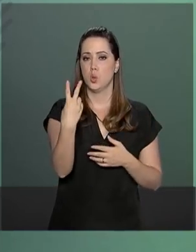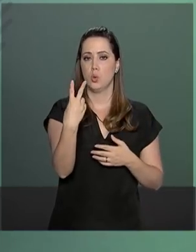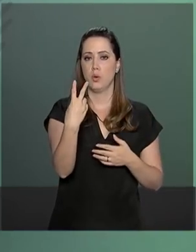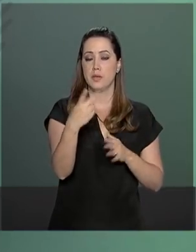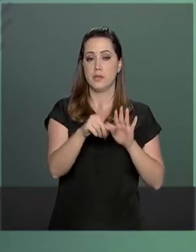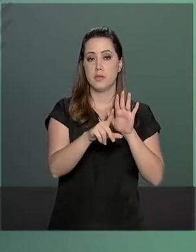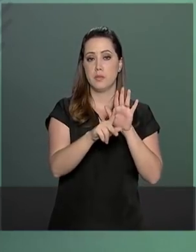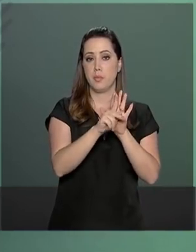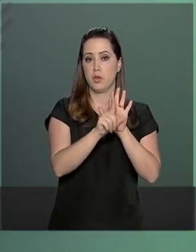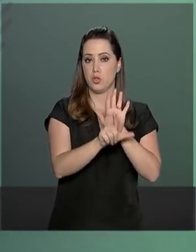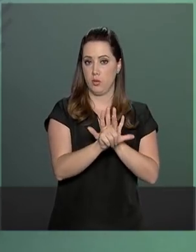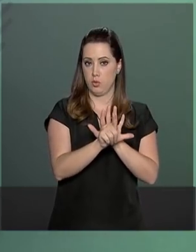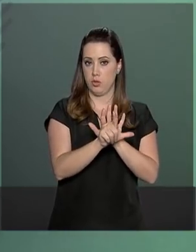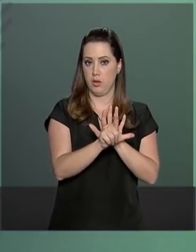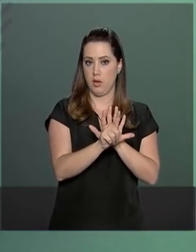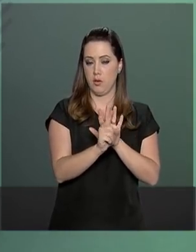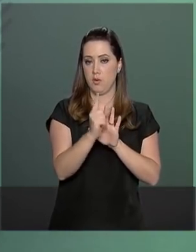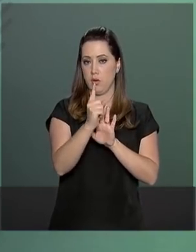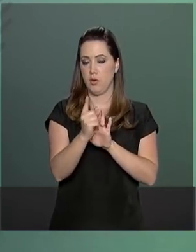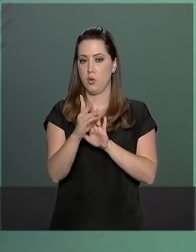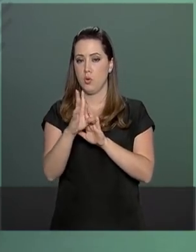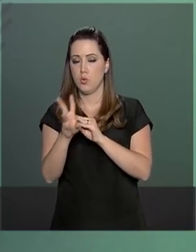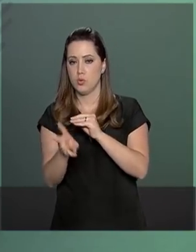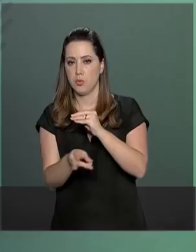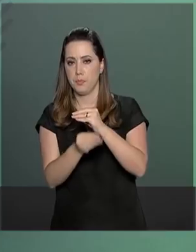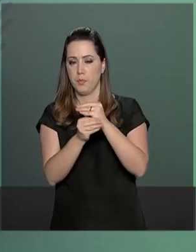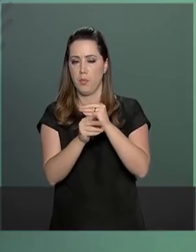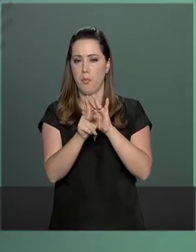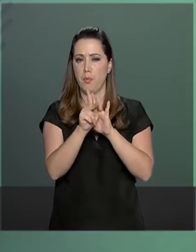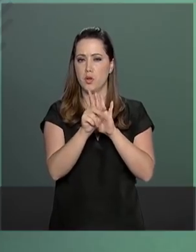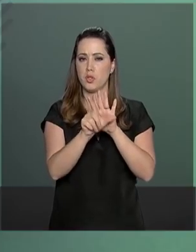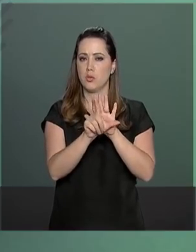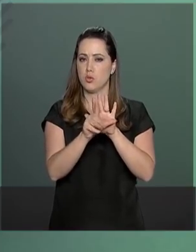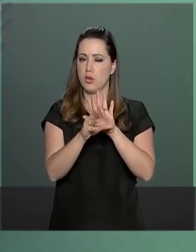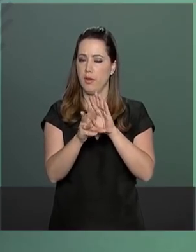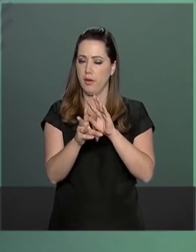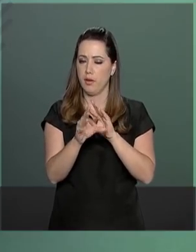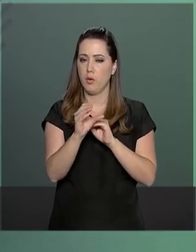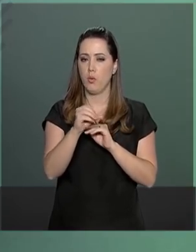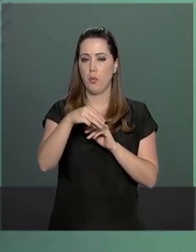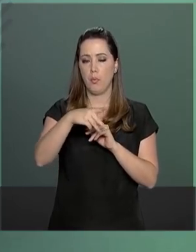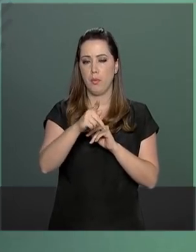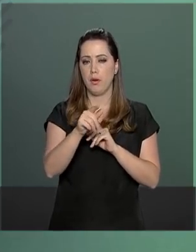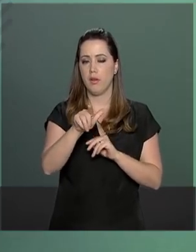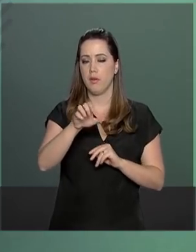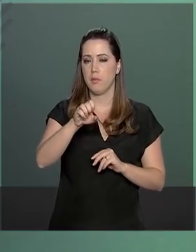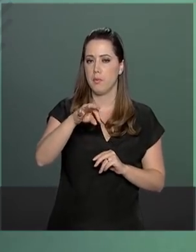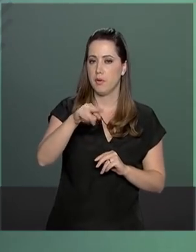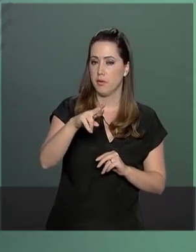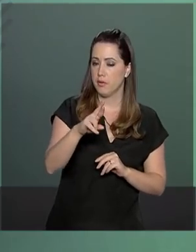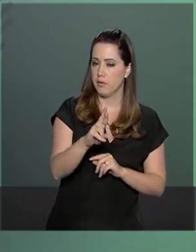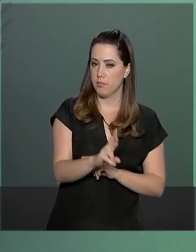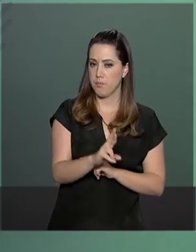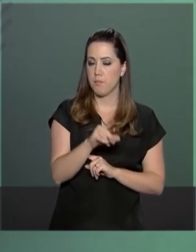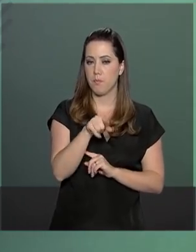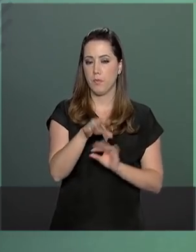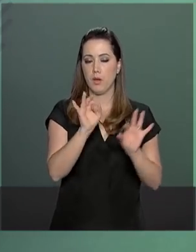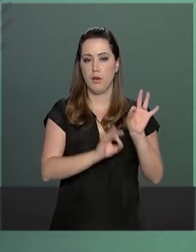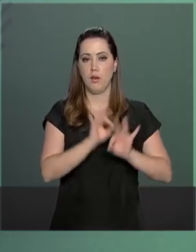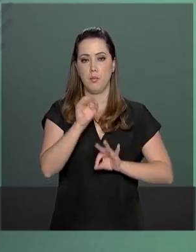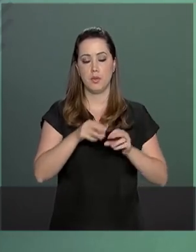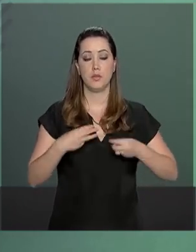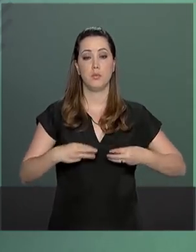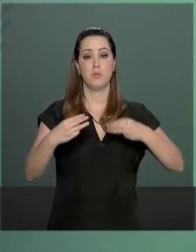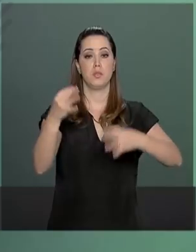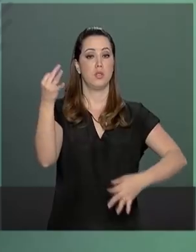lei e um projeto de lei complementar as medidas elaboradas pelo ministério da justiça e